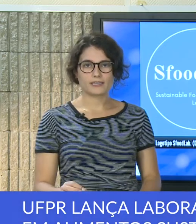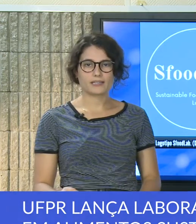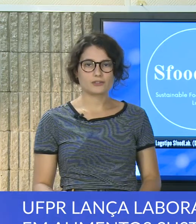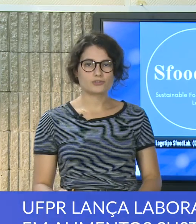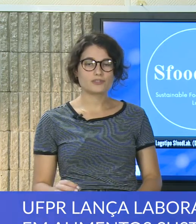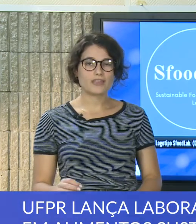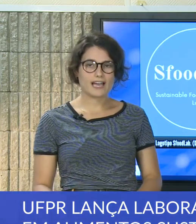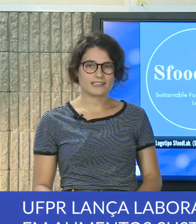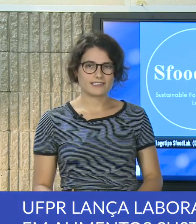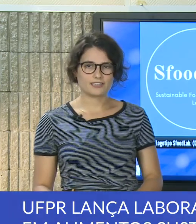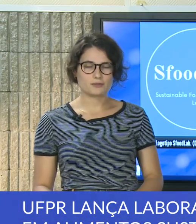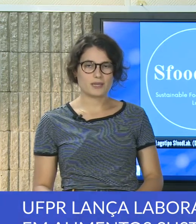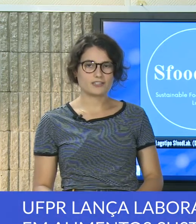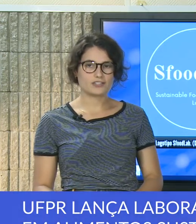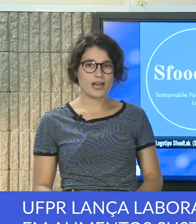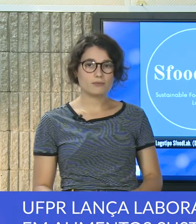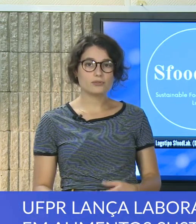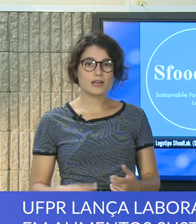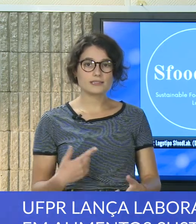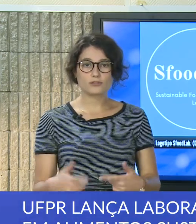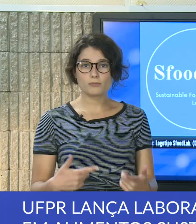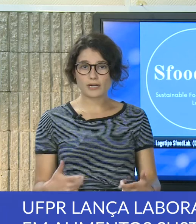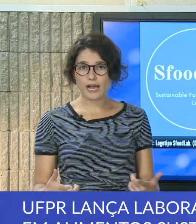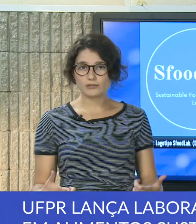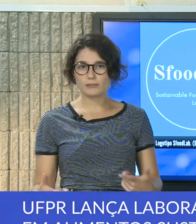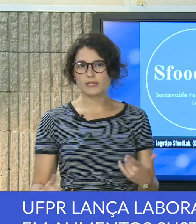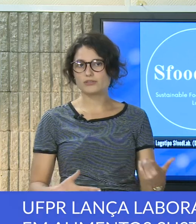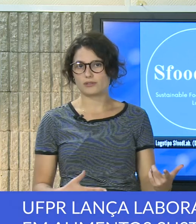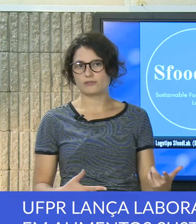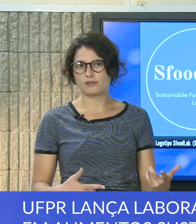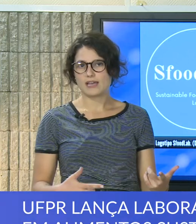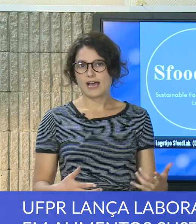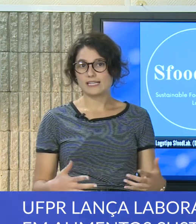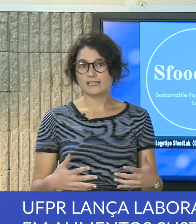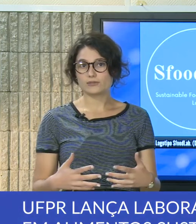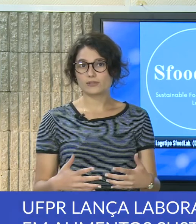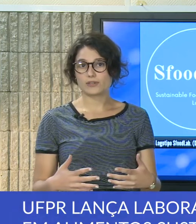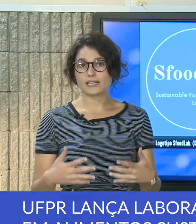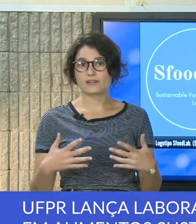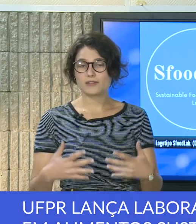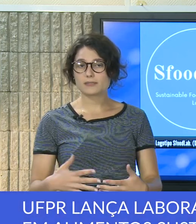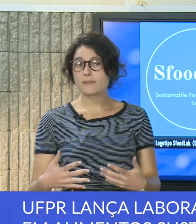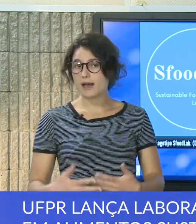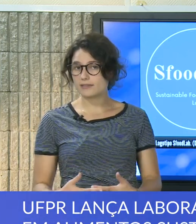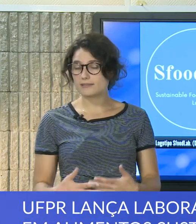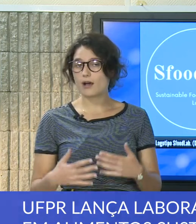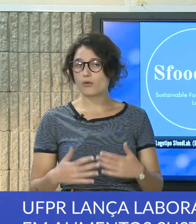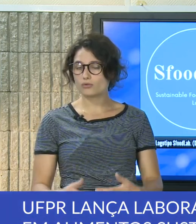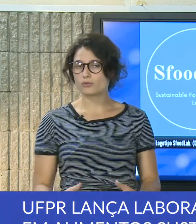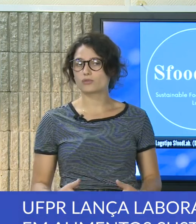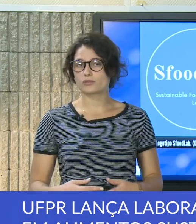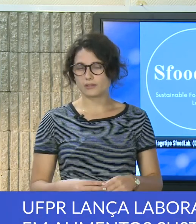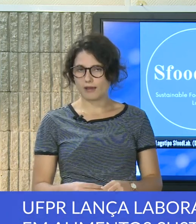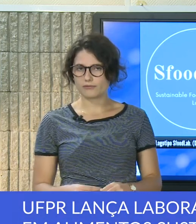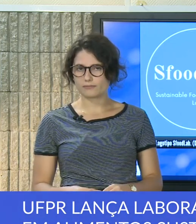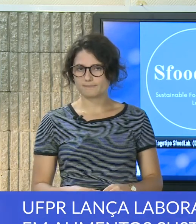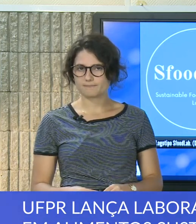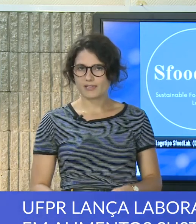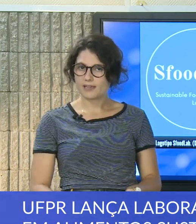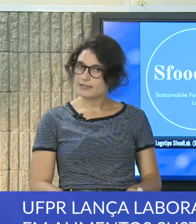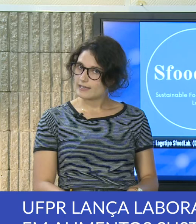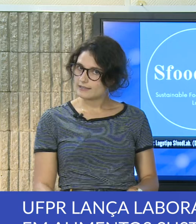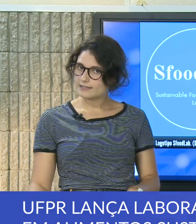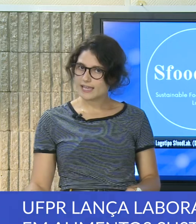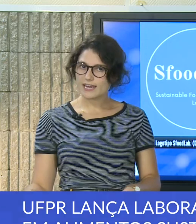Uma que ganhou destaque recentemente é a mudança no mercado alimentício, aliando-se cada vez mais ao consumo sustentável.